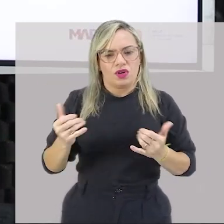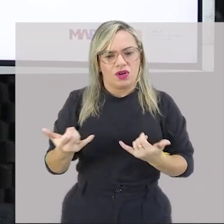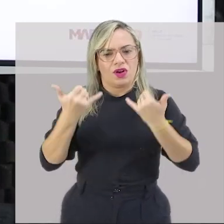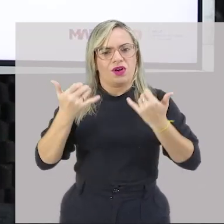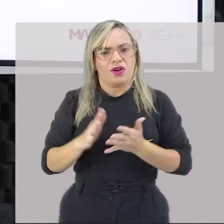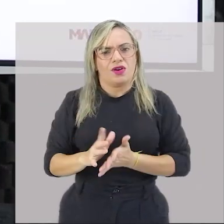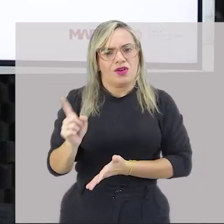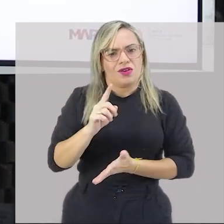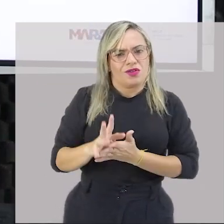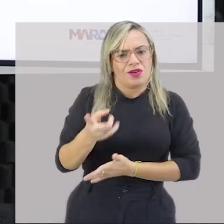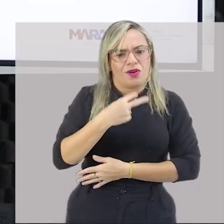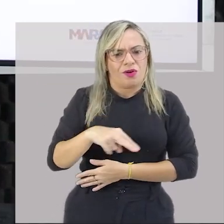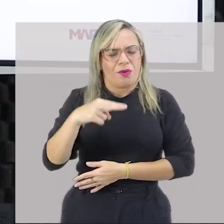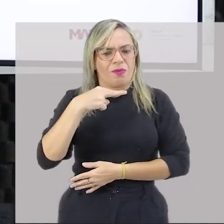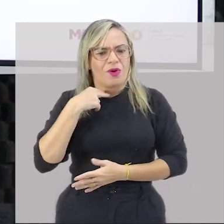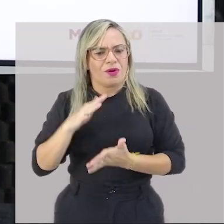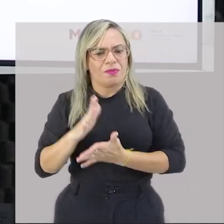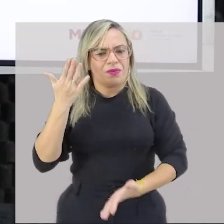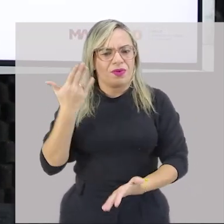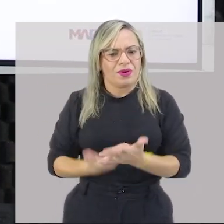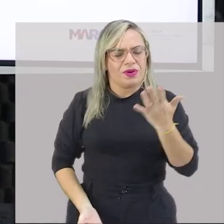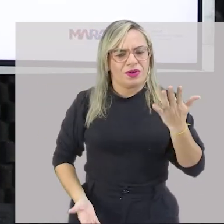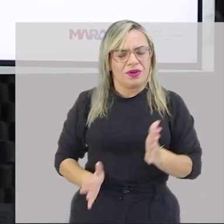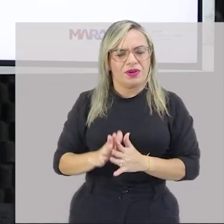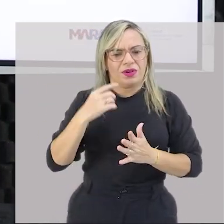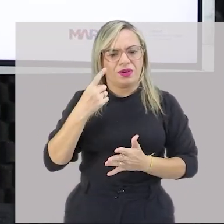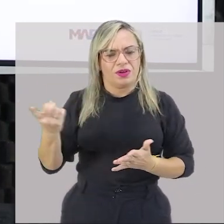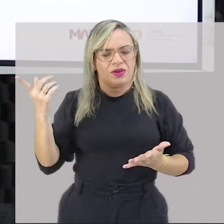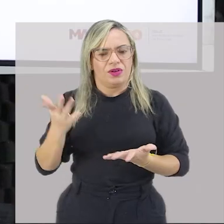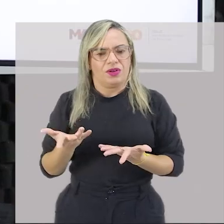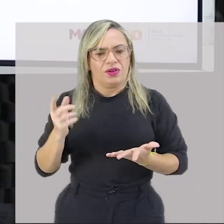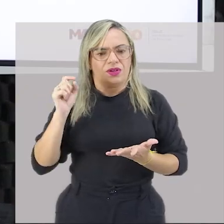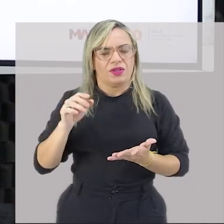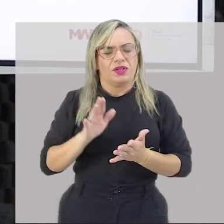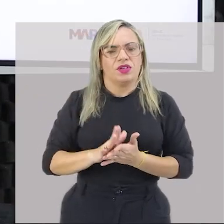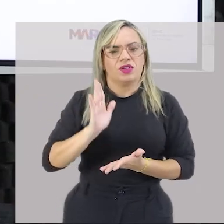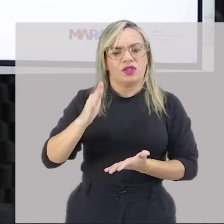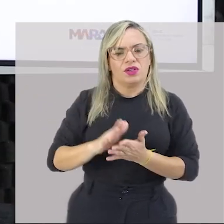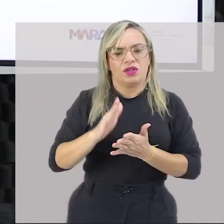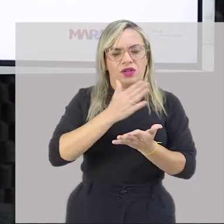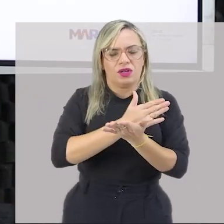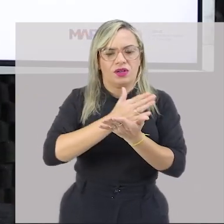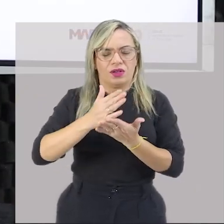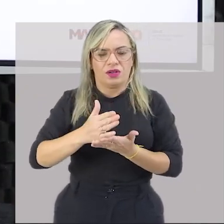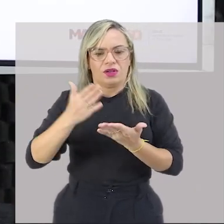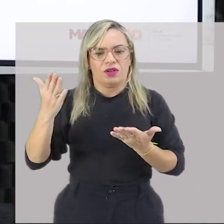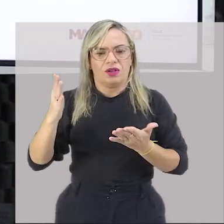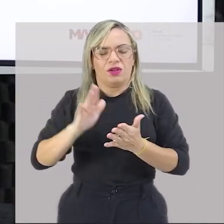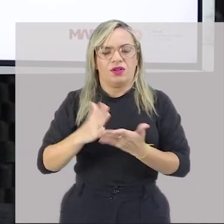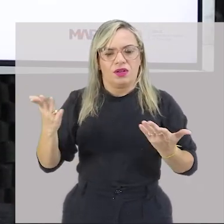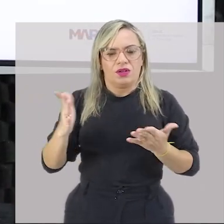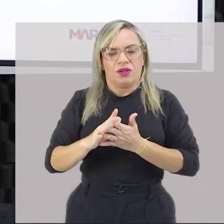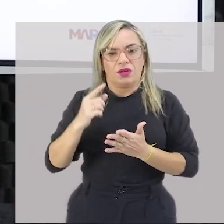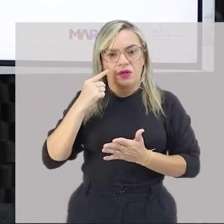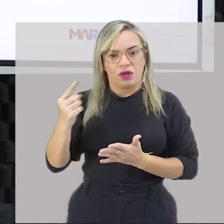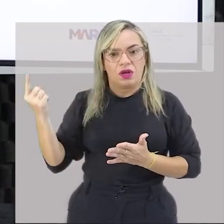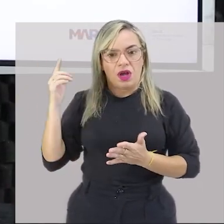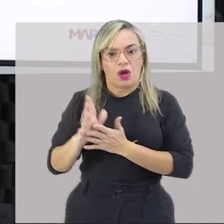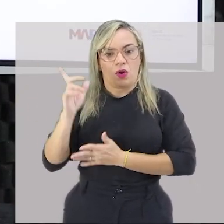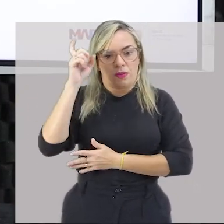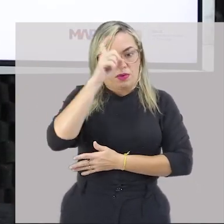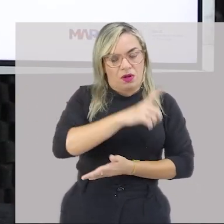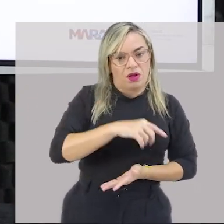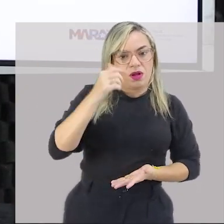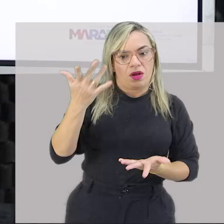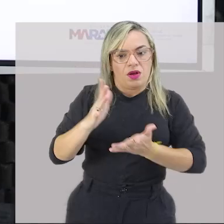Pode vacilar, tem que, principalmente nessa reta aí, né? Assim, já começa a apertar o negócio, o Enem está chegando.